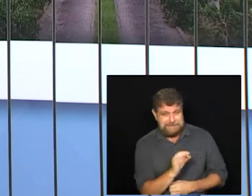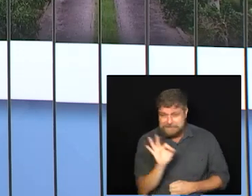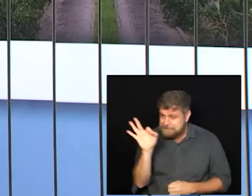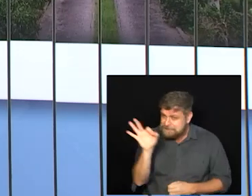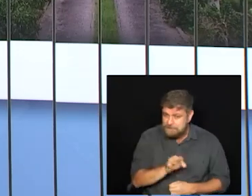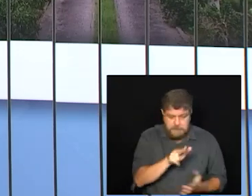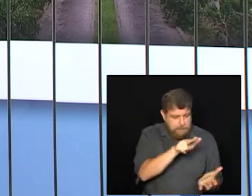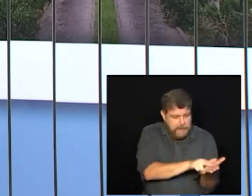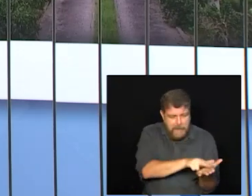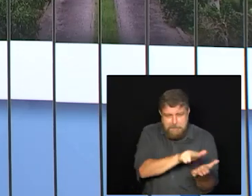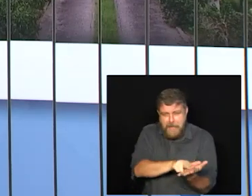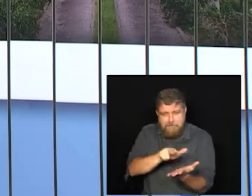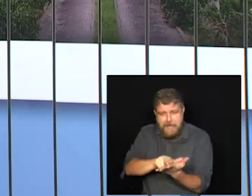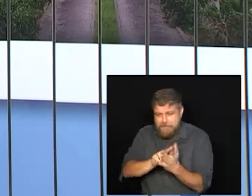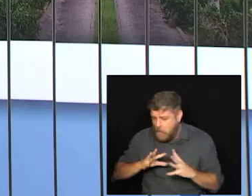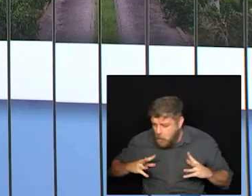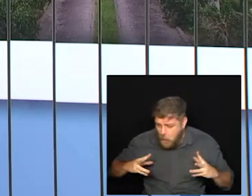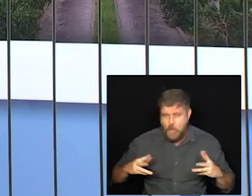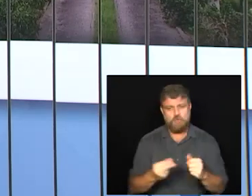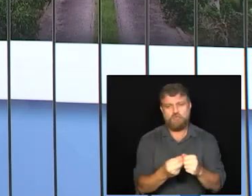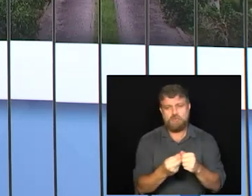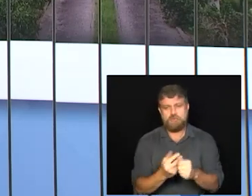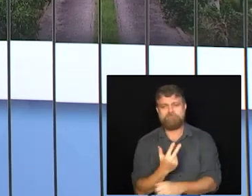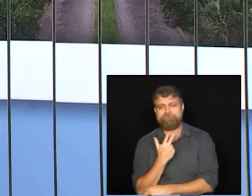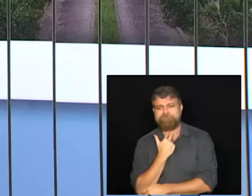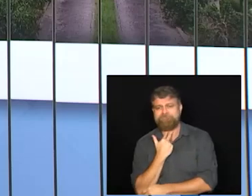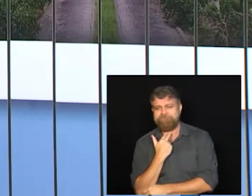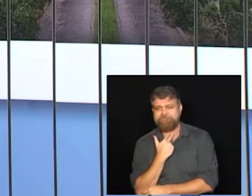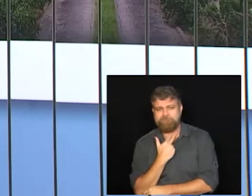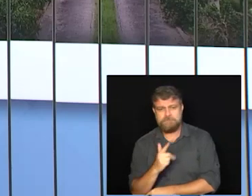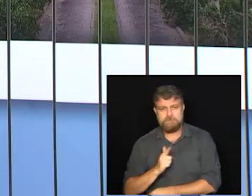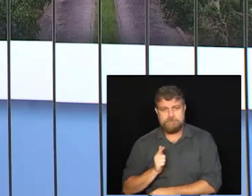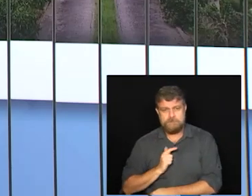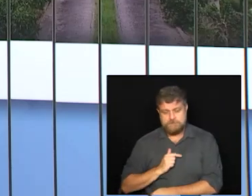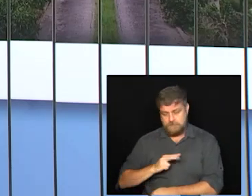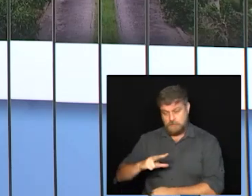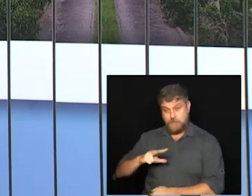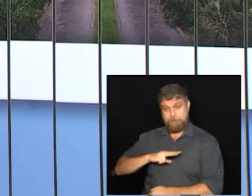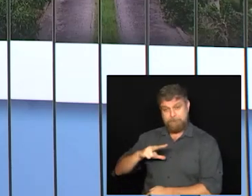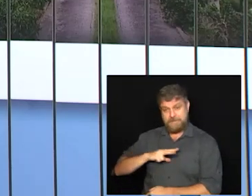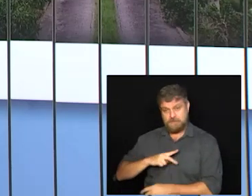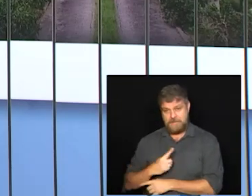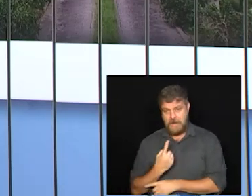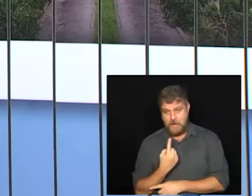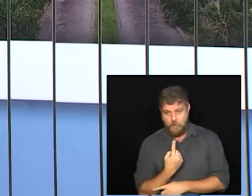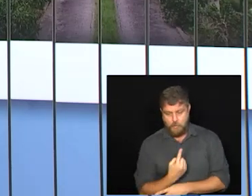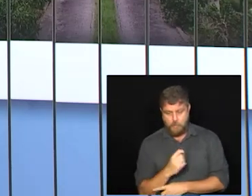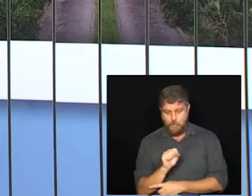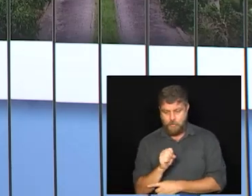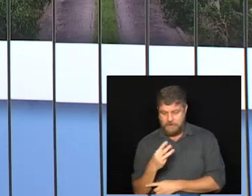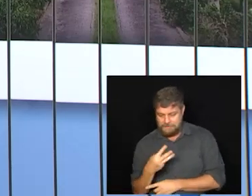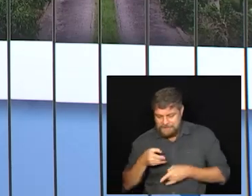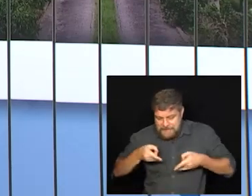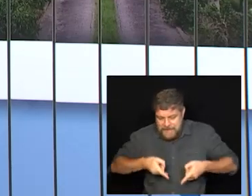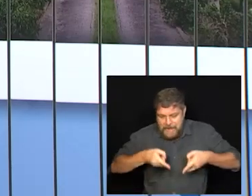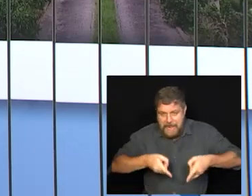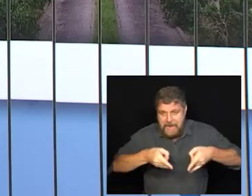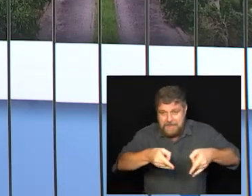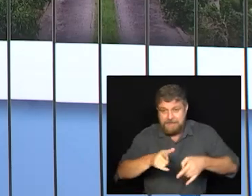de ocupação, todos ocupados. E na rede particular, 183 leitos